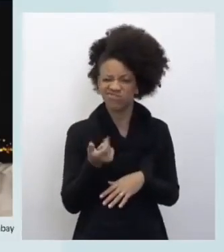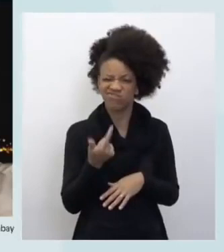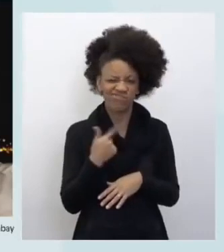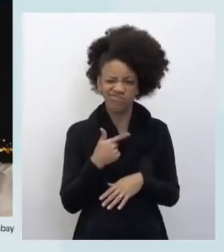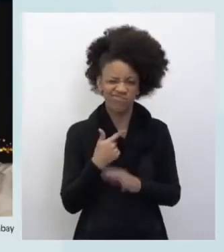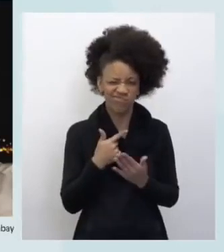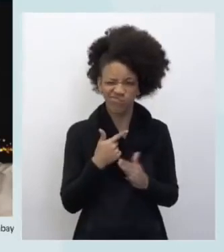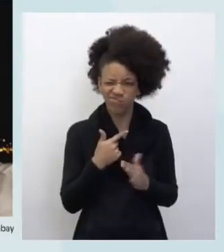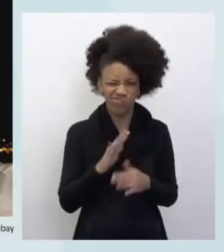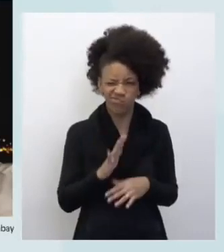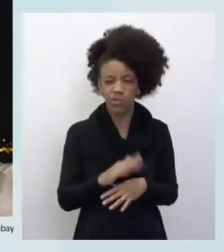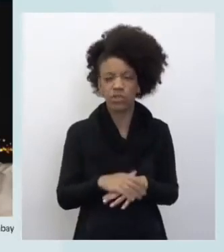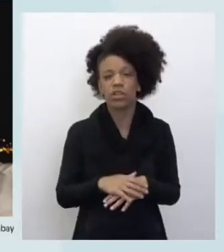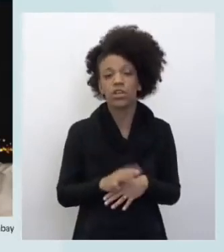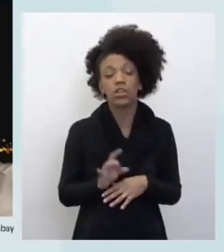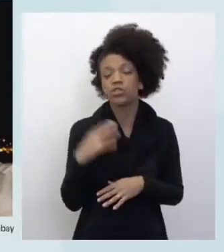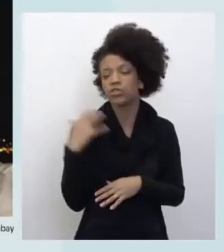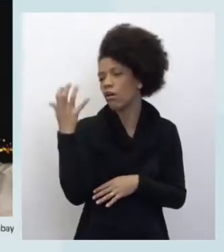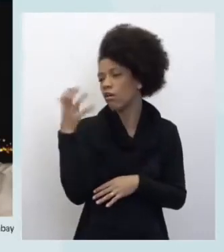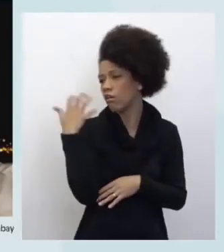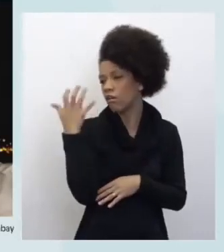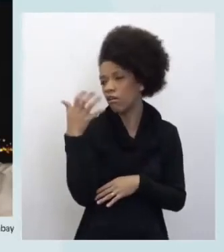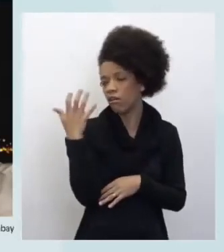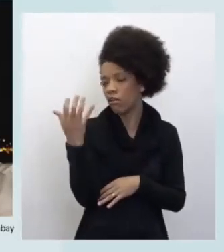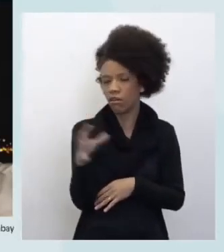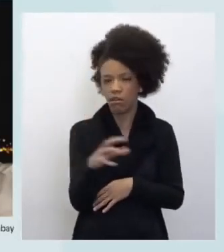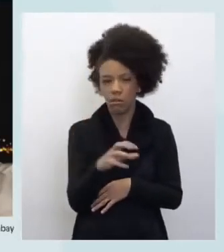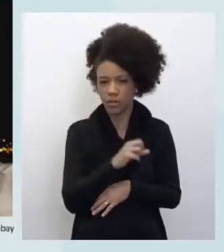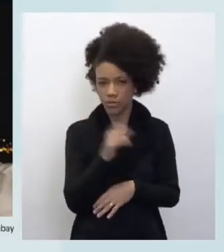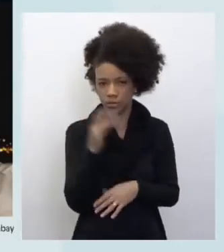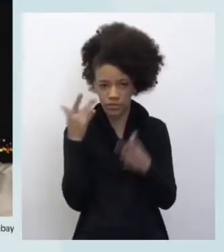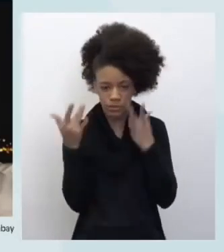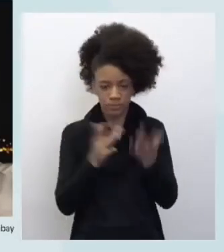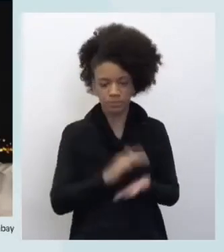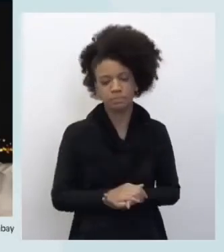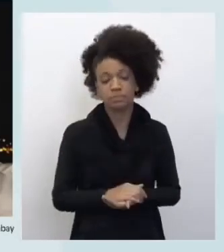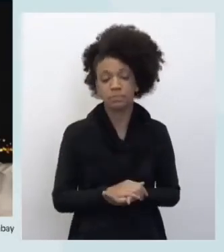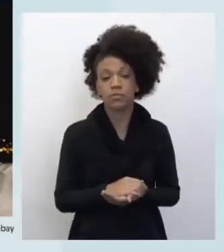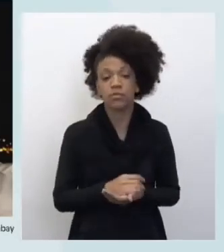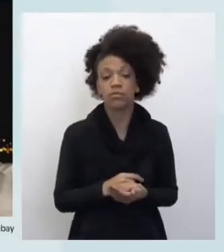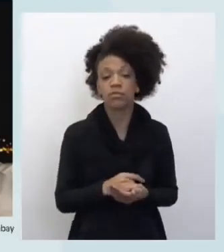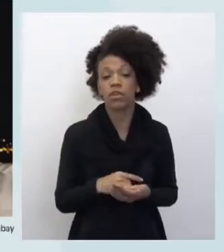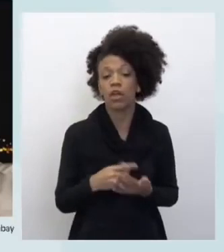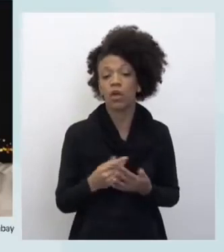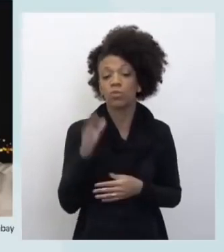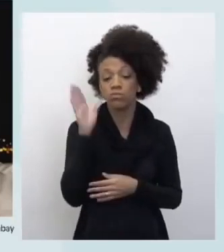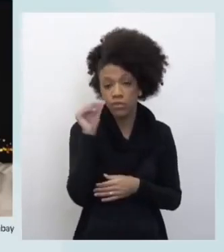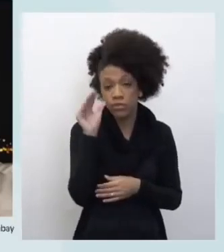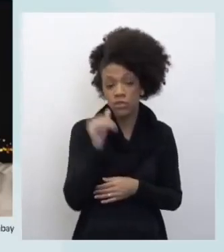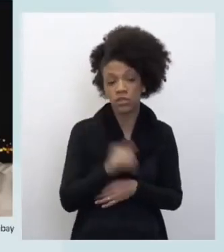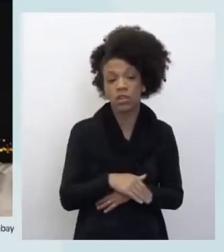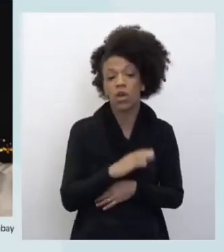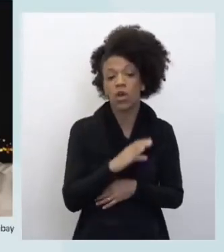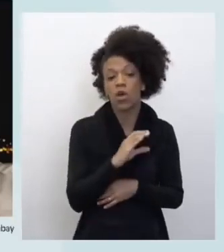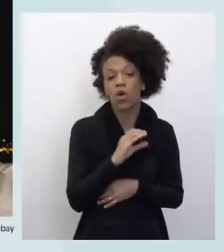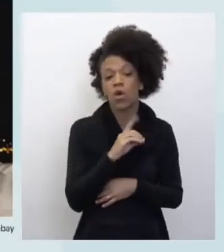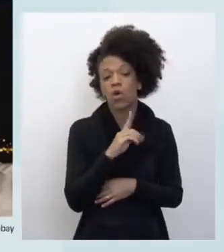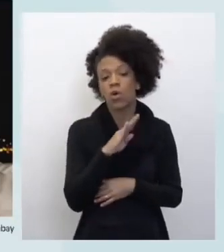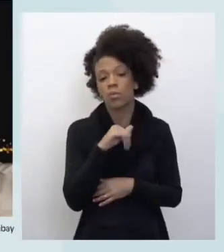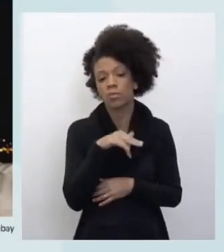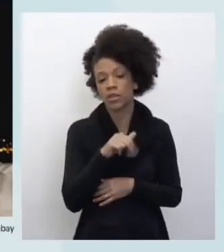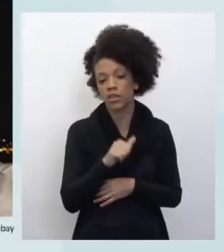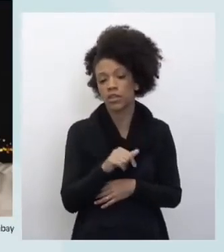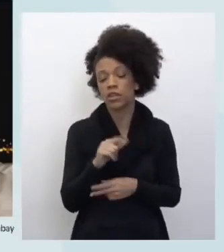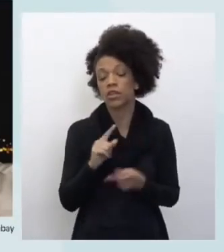Ele é aquela parte romântica da peça. Os criados, que eram a Colombina e o Arlequim, eram sempre os